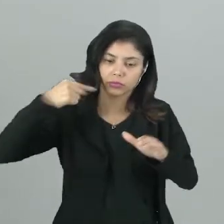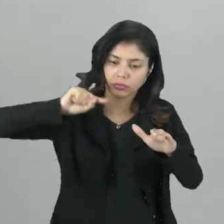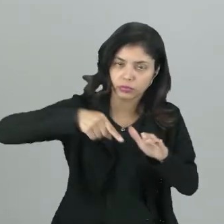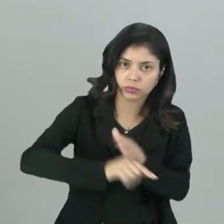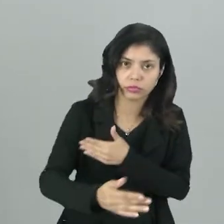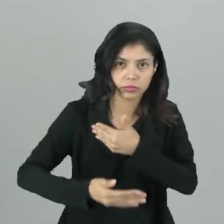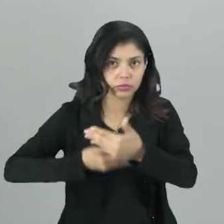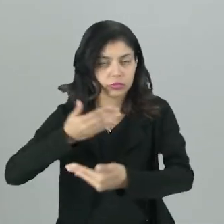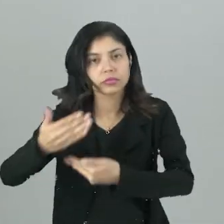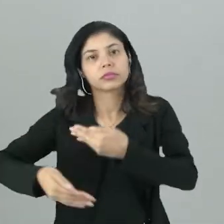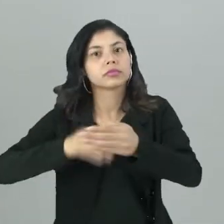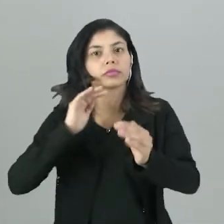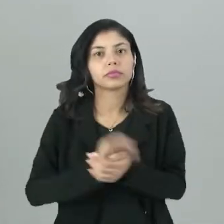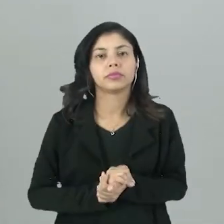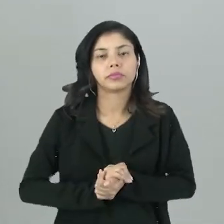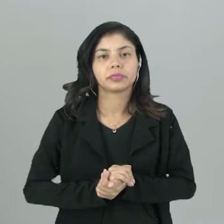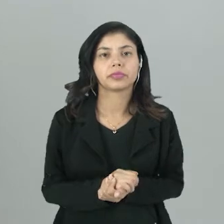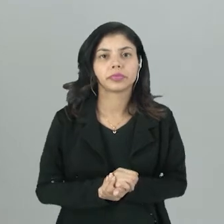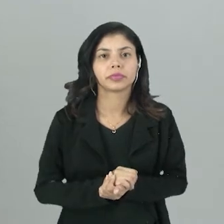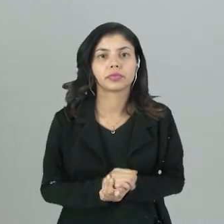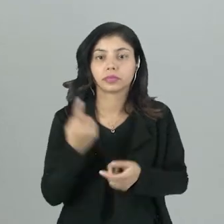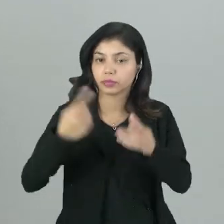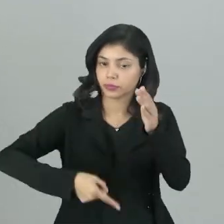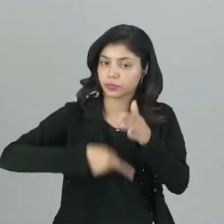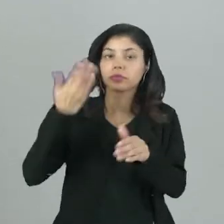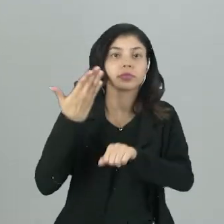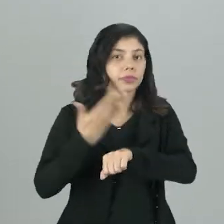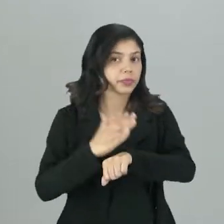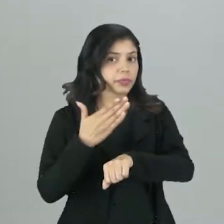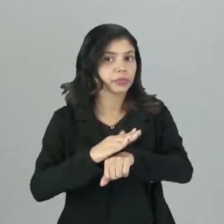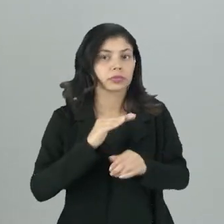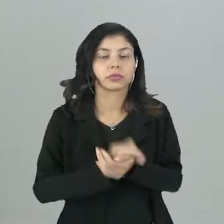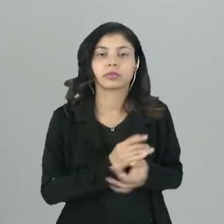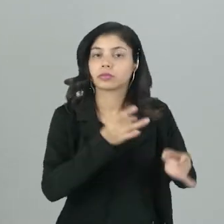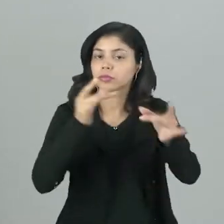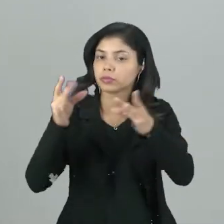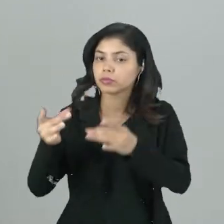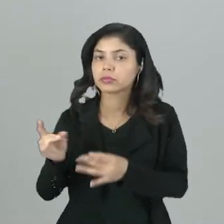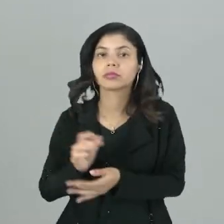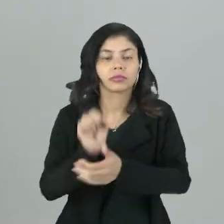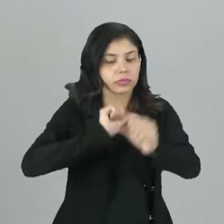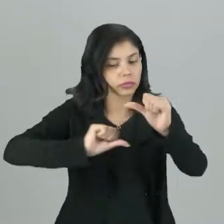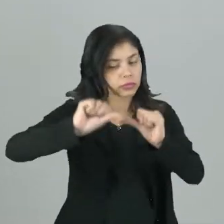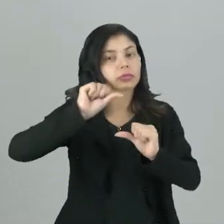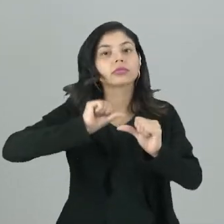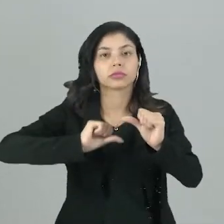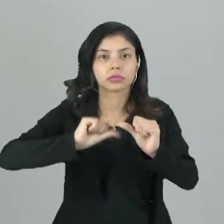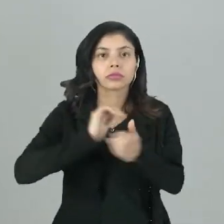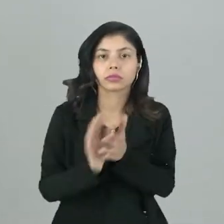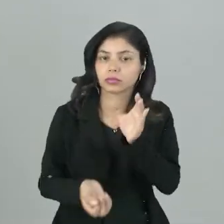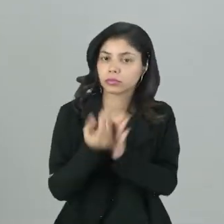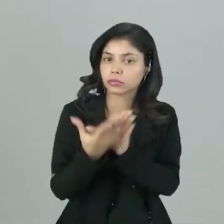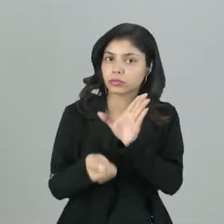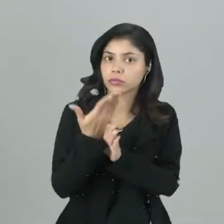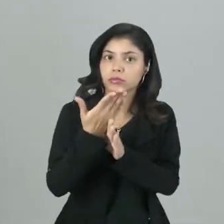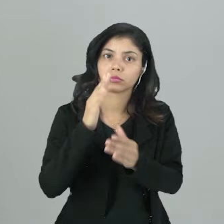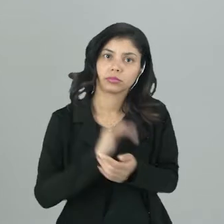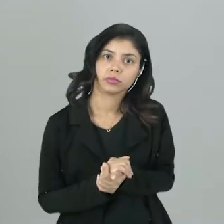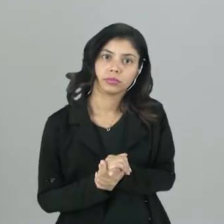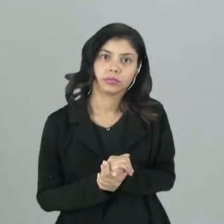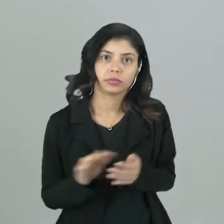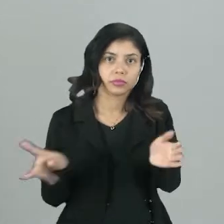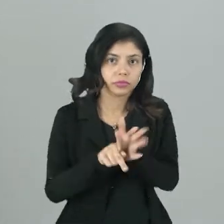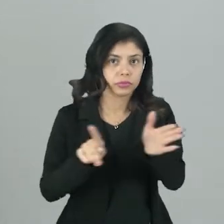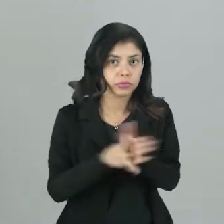desse processo a gente tem essa primeira prática de comércio, que era a troca desses produtos que eram